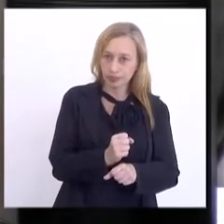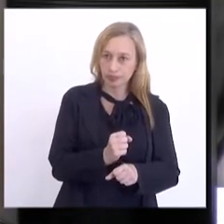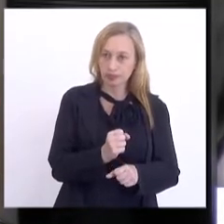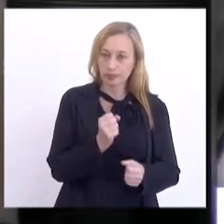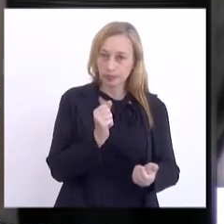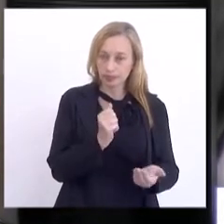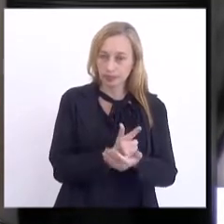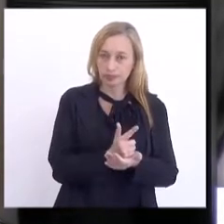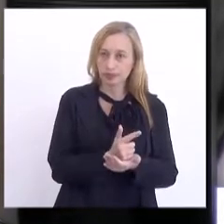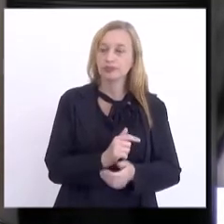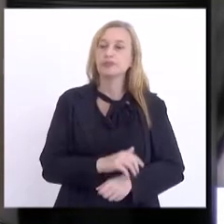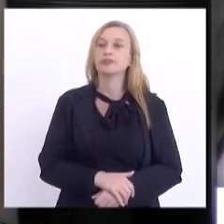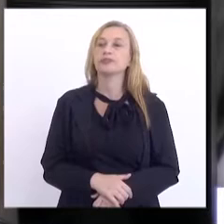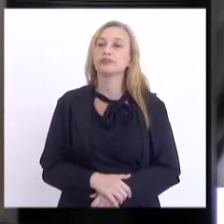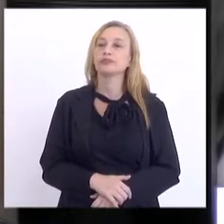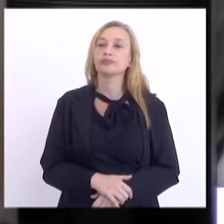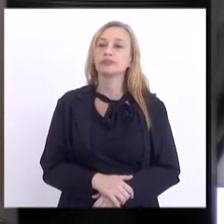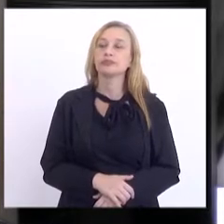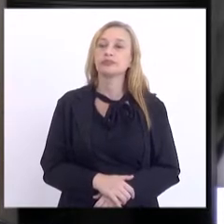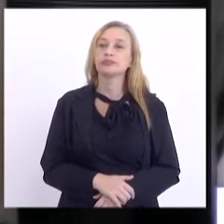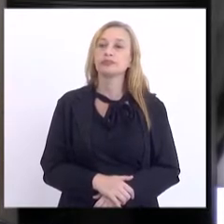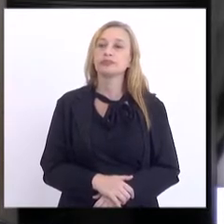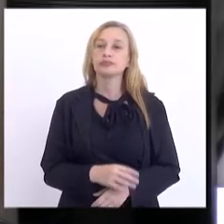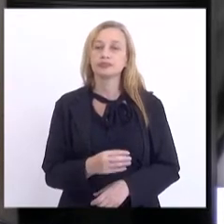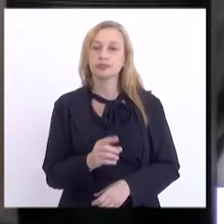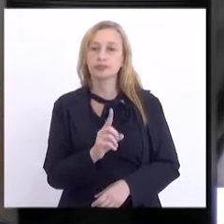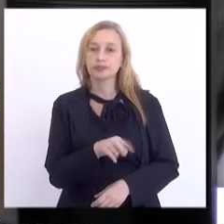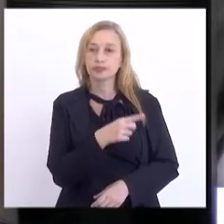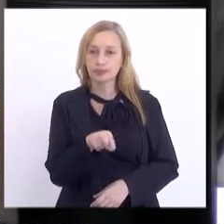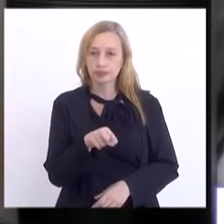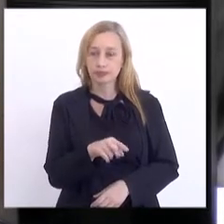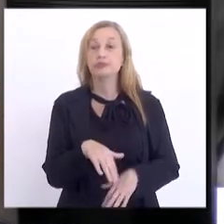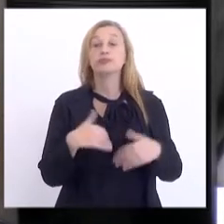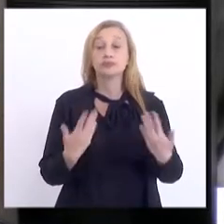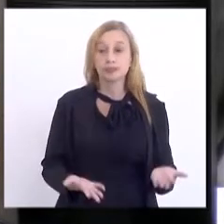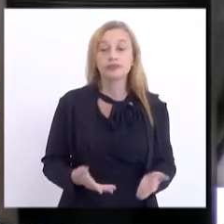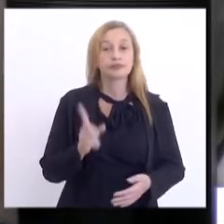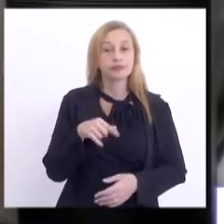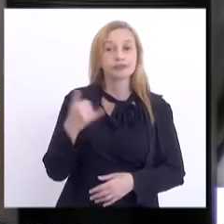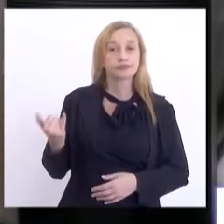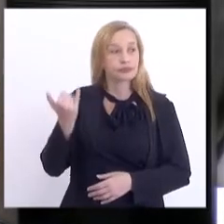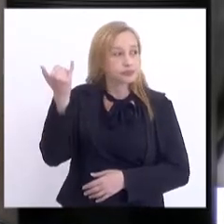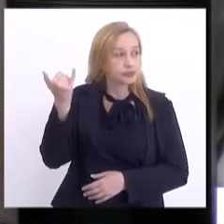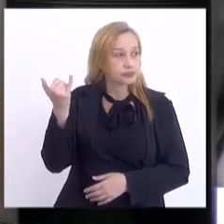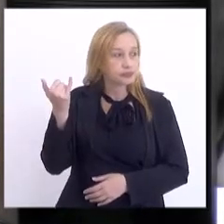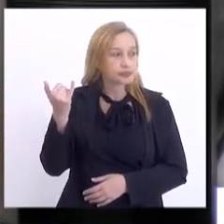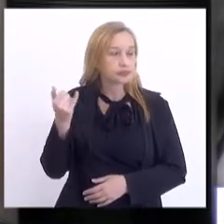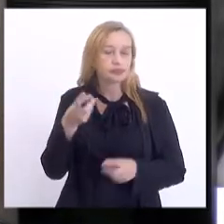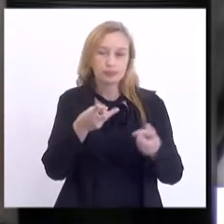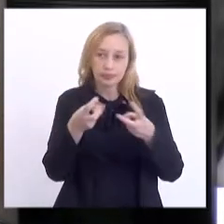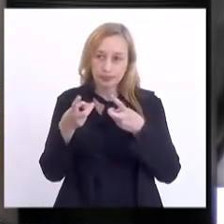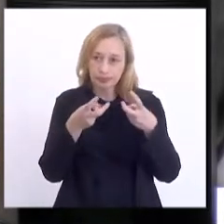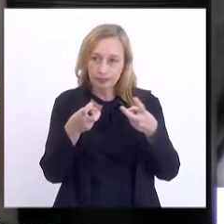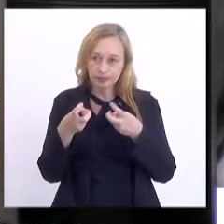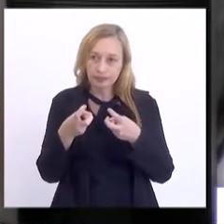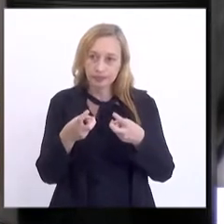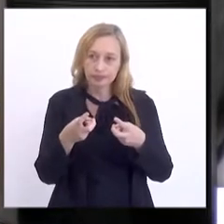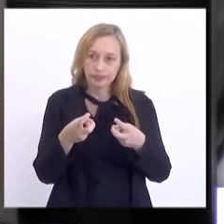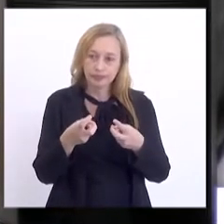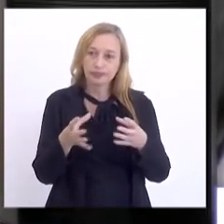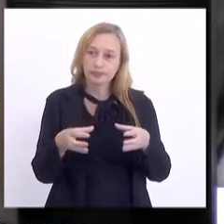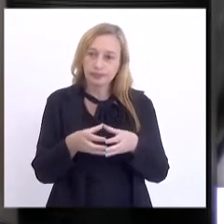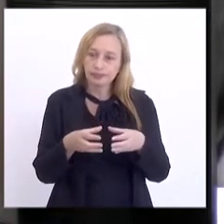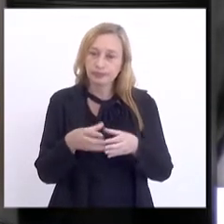para para sua rejeição então é importante observar que essa